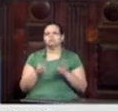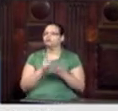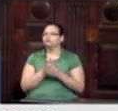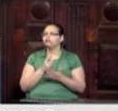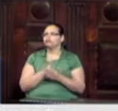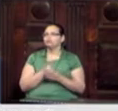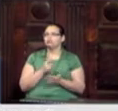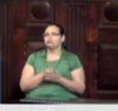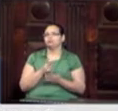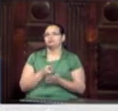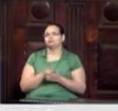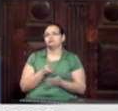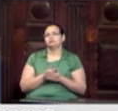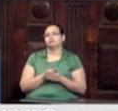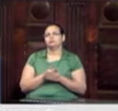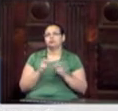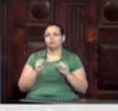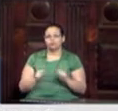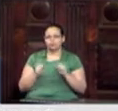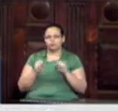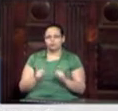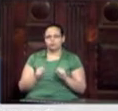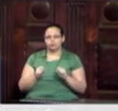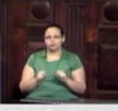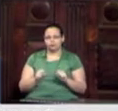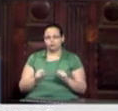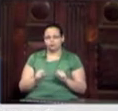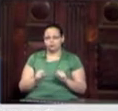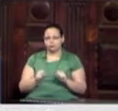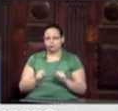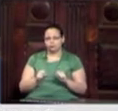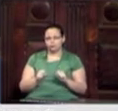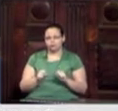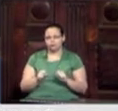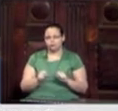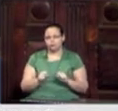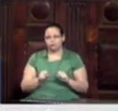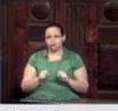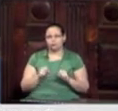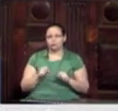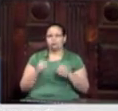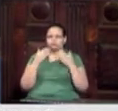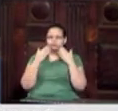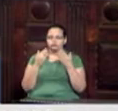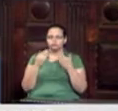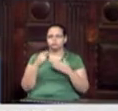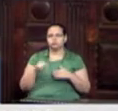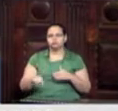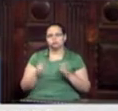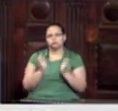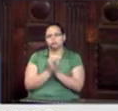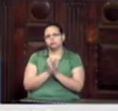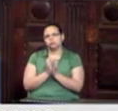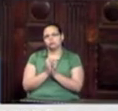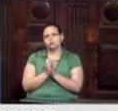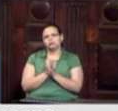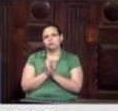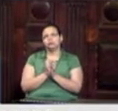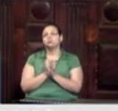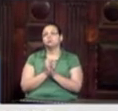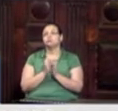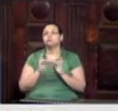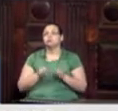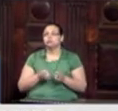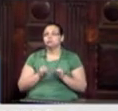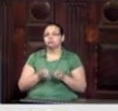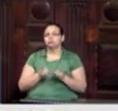sempre que pude ser líder, sempre expus isso à bancada. E a bancada